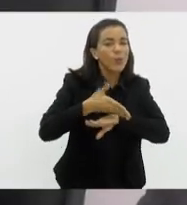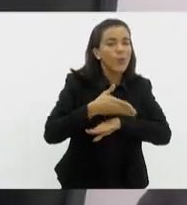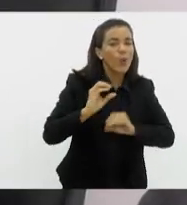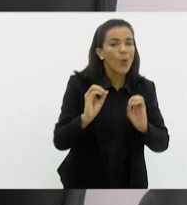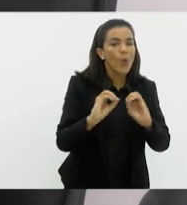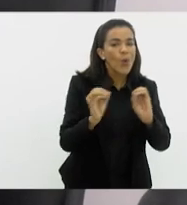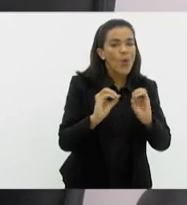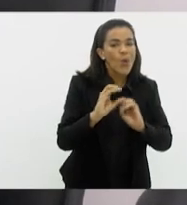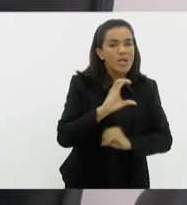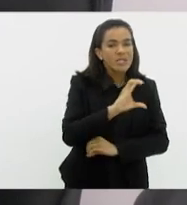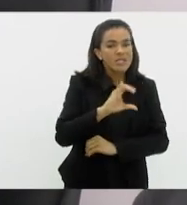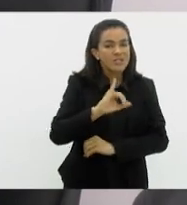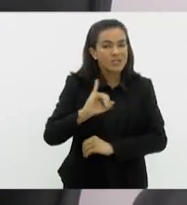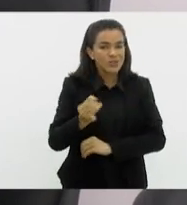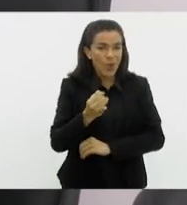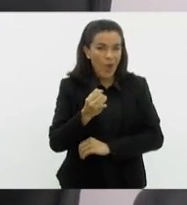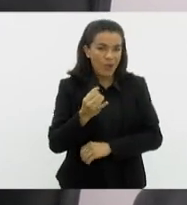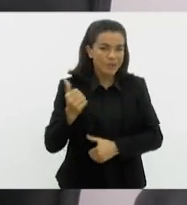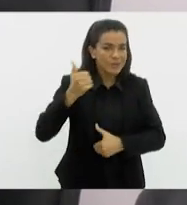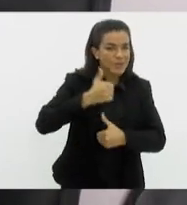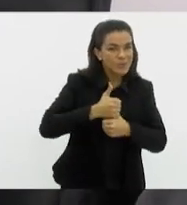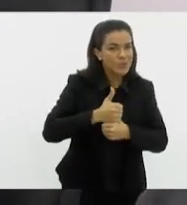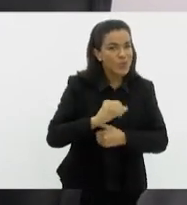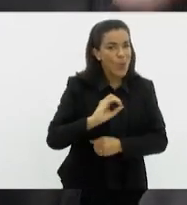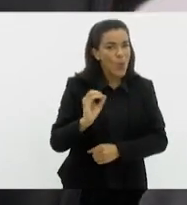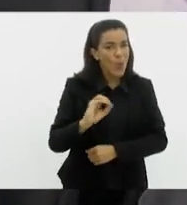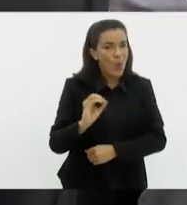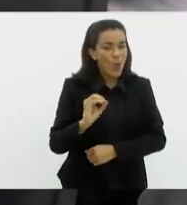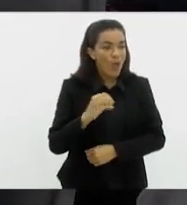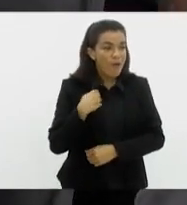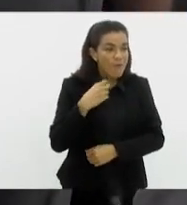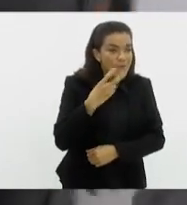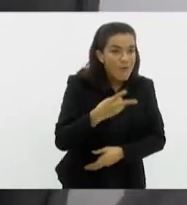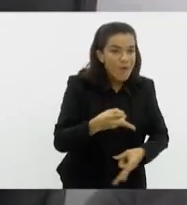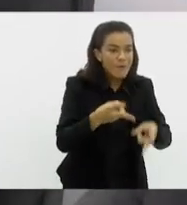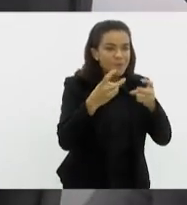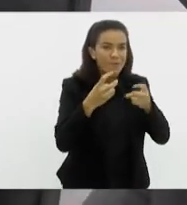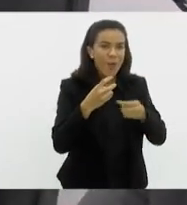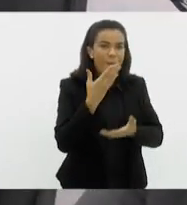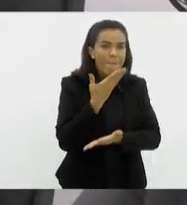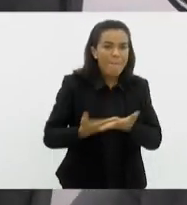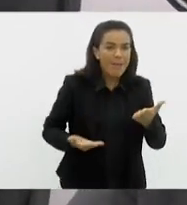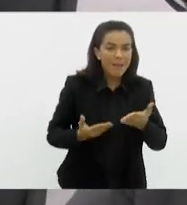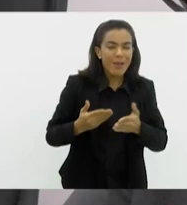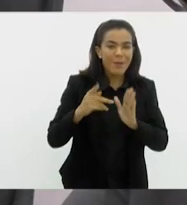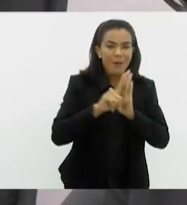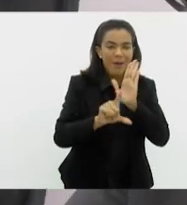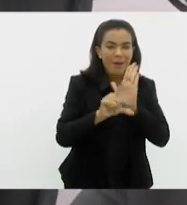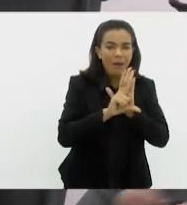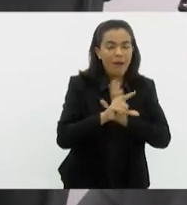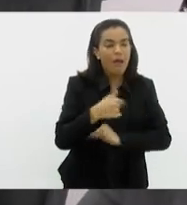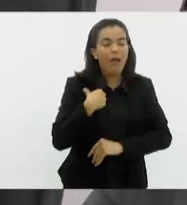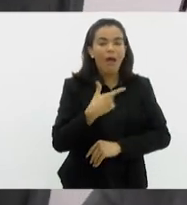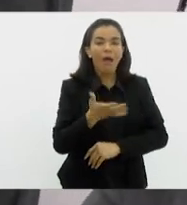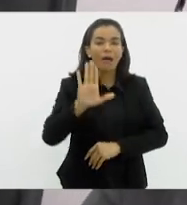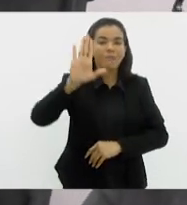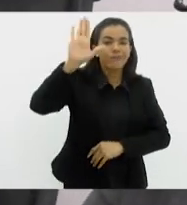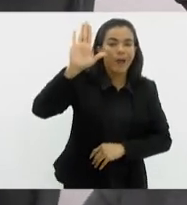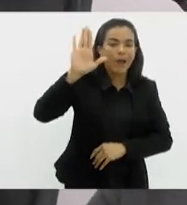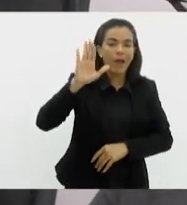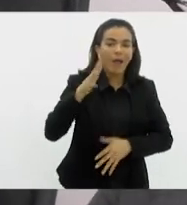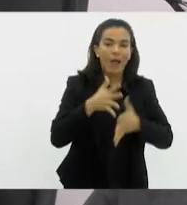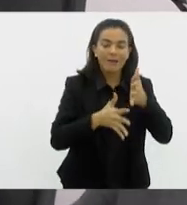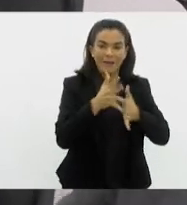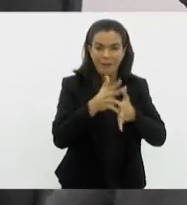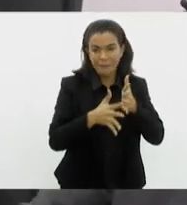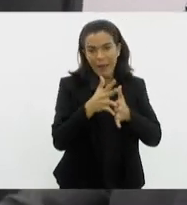um suplente que não tem o hábito de vir, vem para um projeto específico, vê que está perdendo a votação e pede vista para criar obstáculos aos trabalhos. Então,